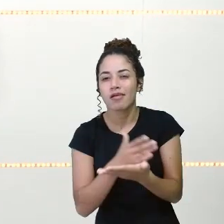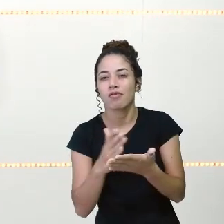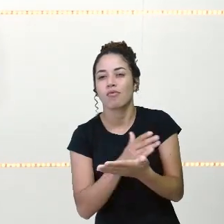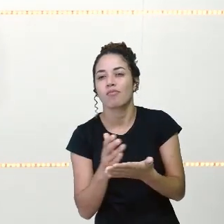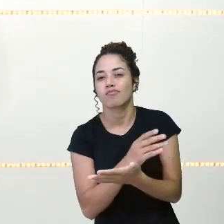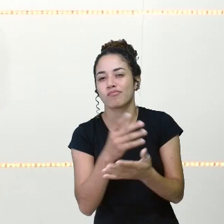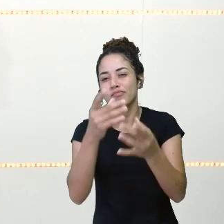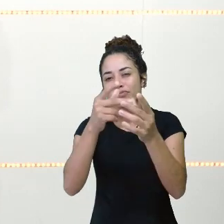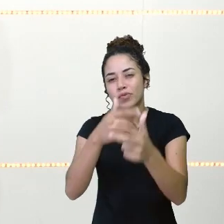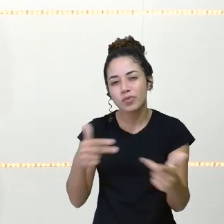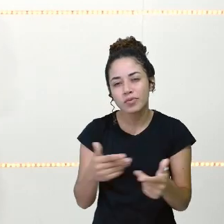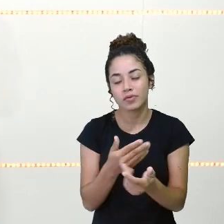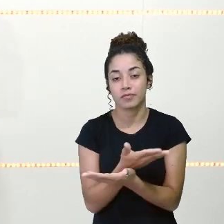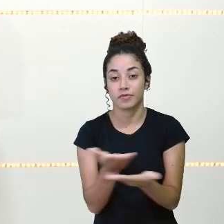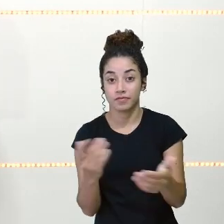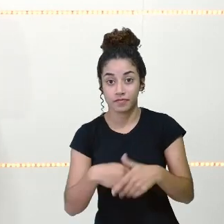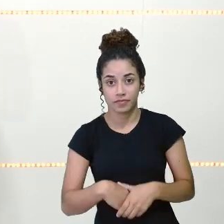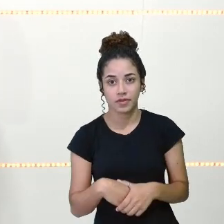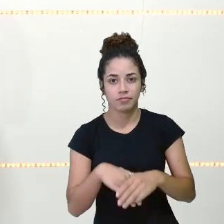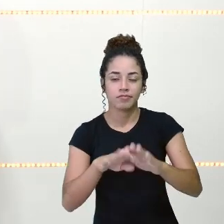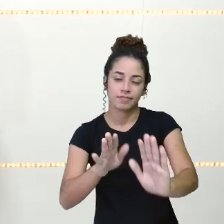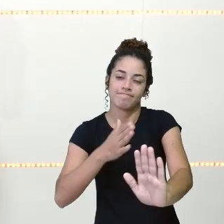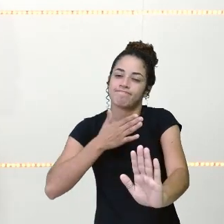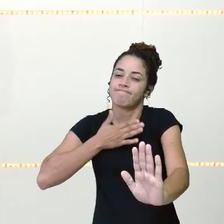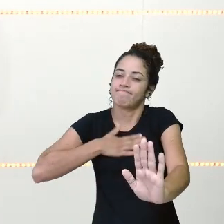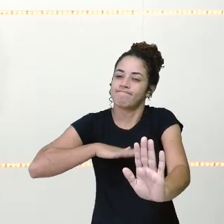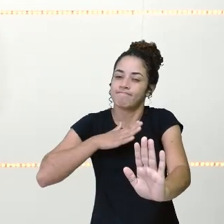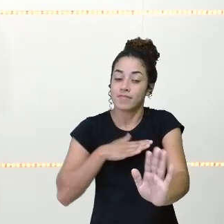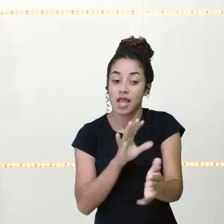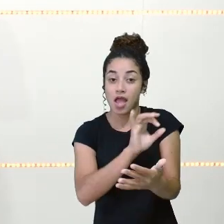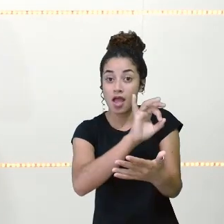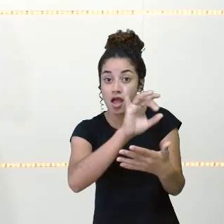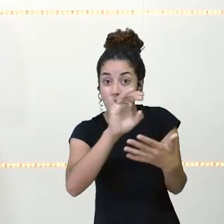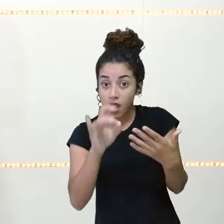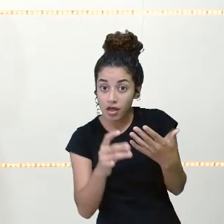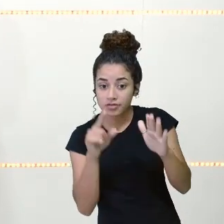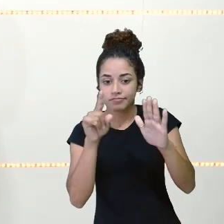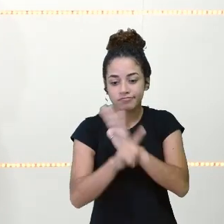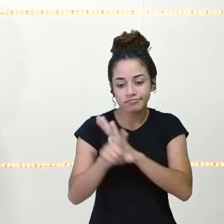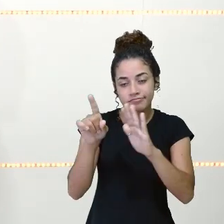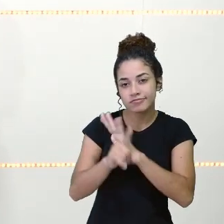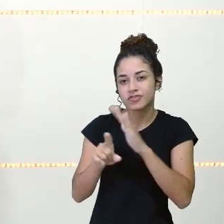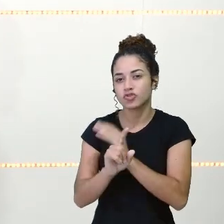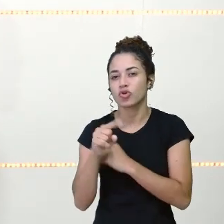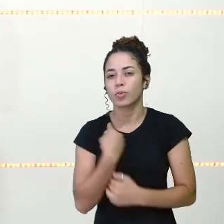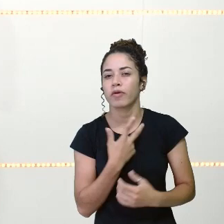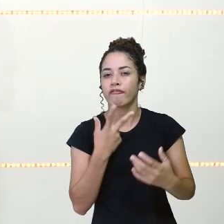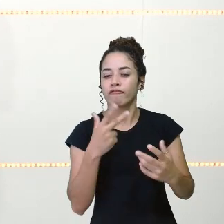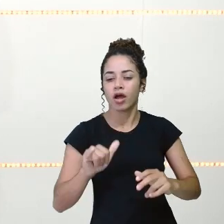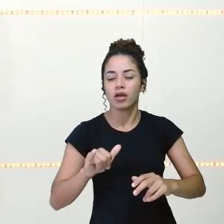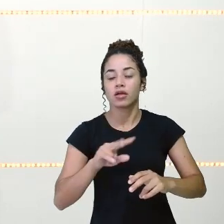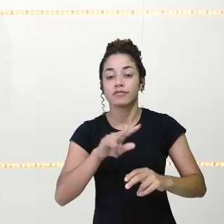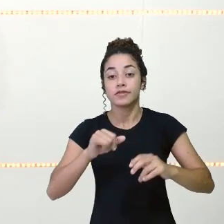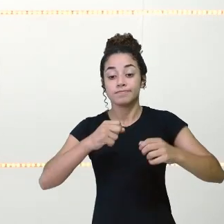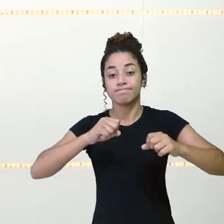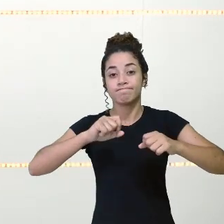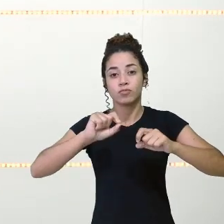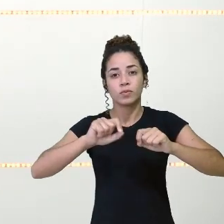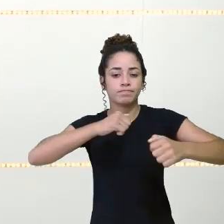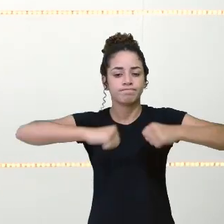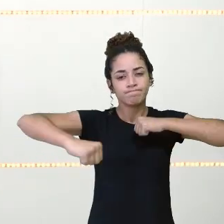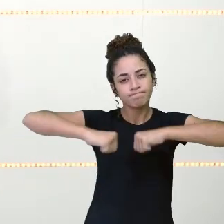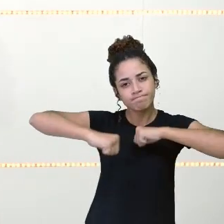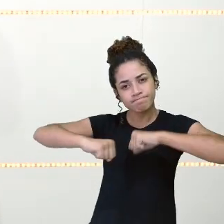questões, mas calma. Cada questão a gente vai debater um pouco. Eu sei